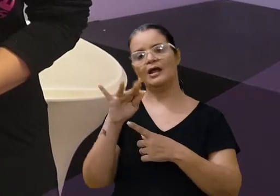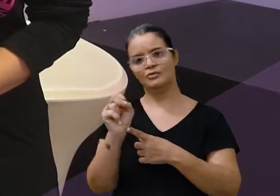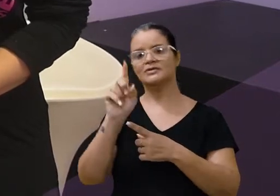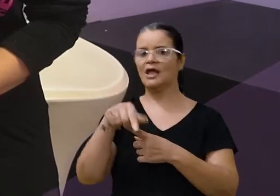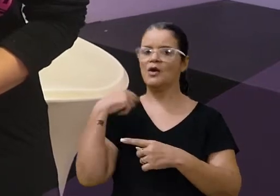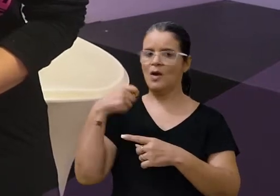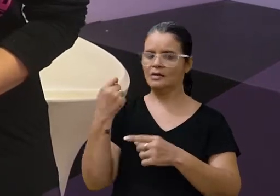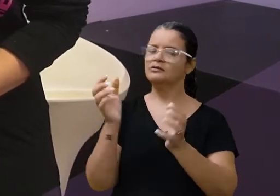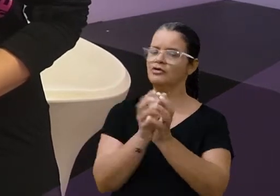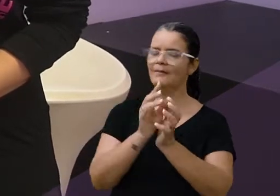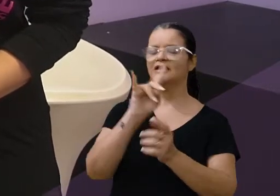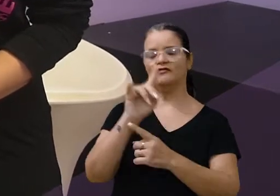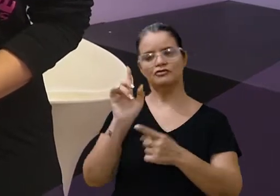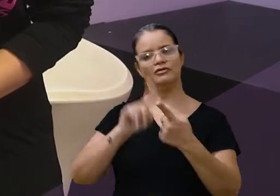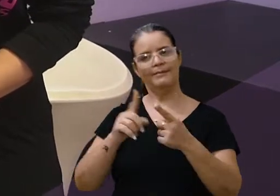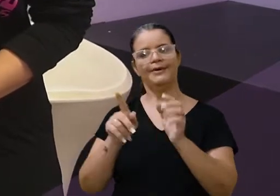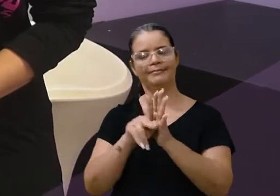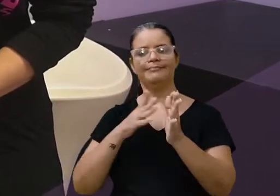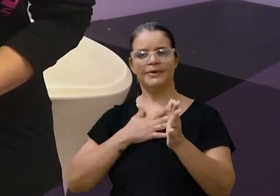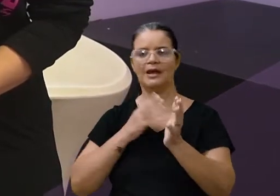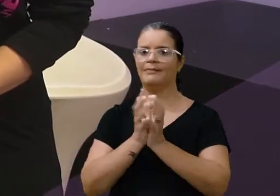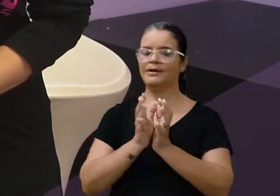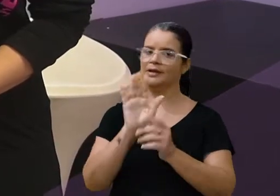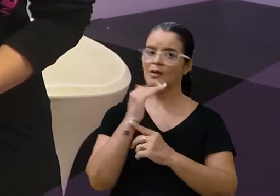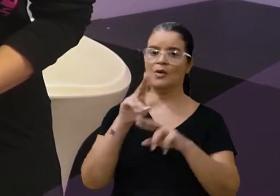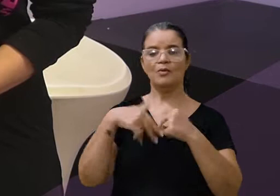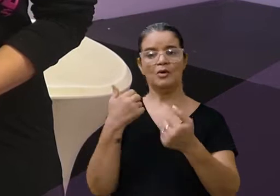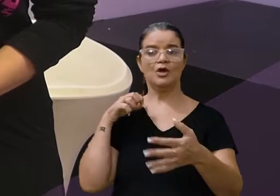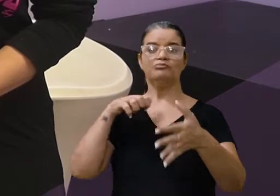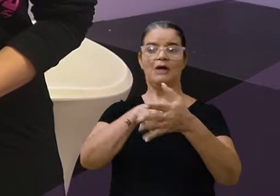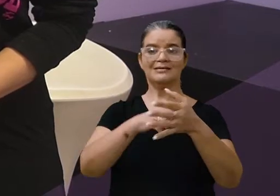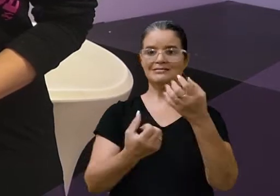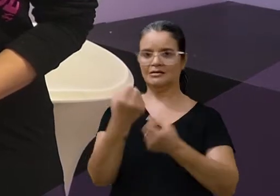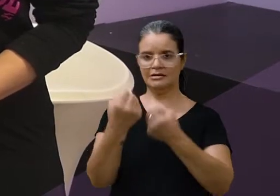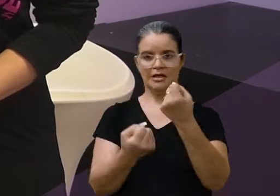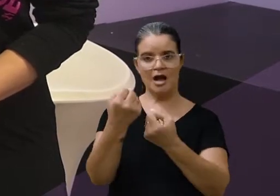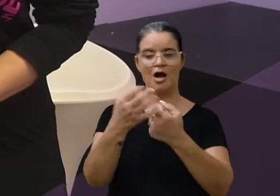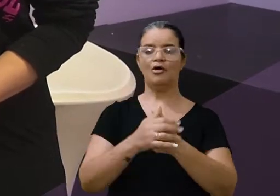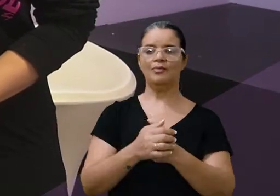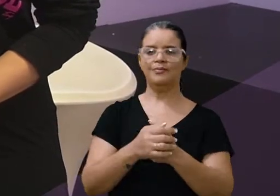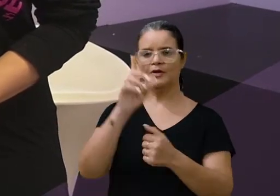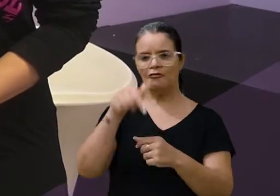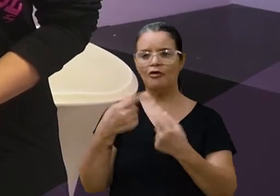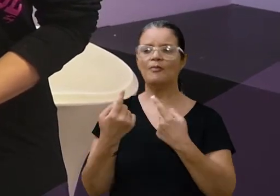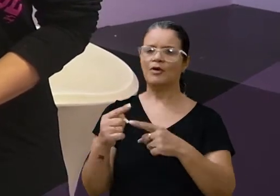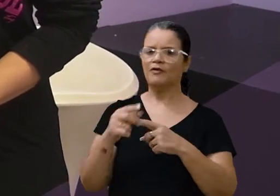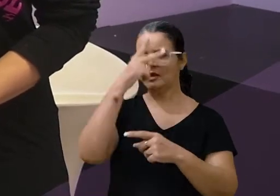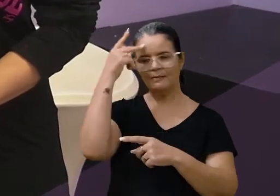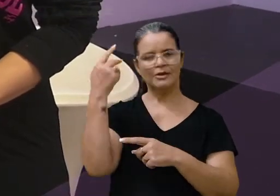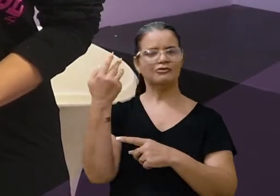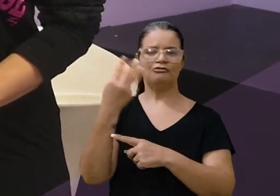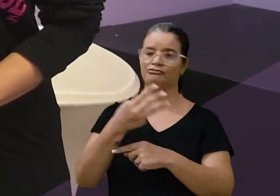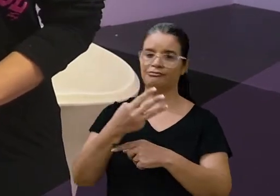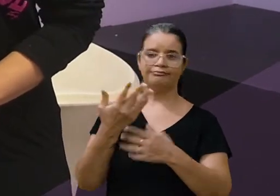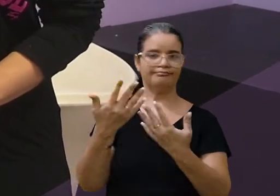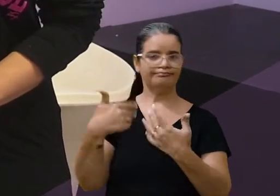da Banda Pires, também era baixista da minha banda, e que nos deixou no ano passado por conta de um acidente de carro, que foi provocado por